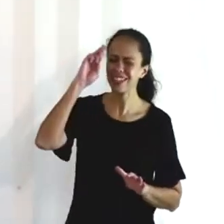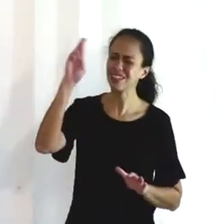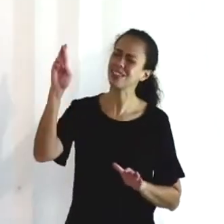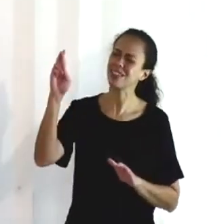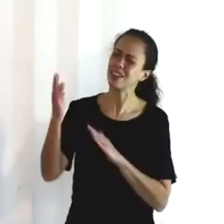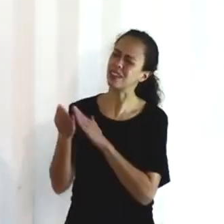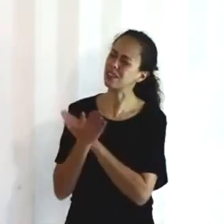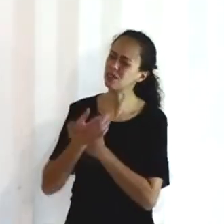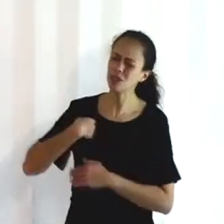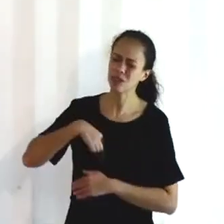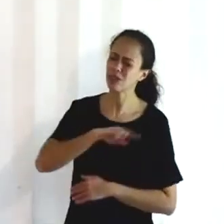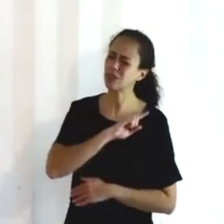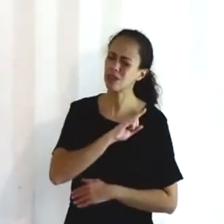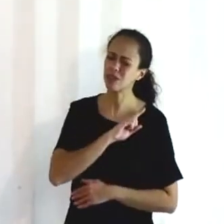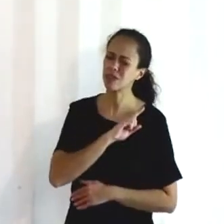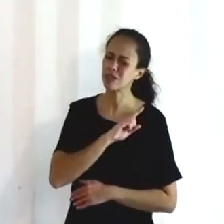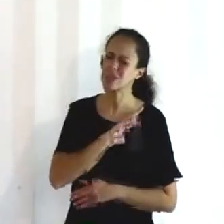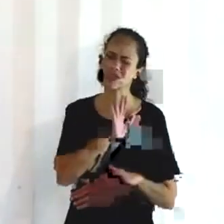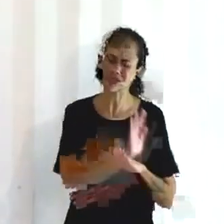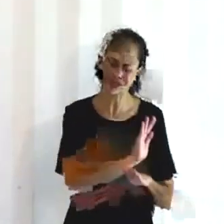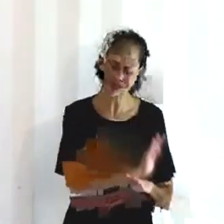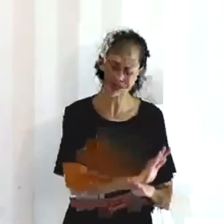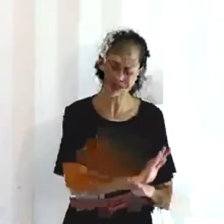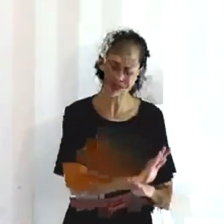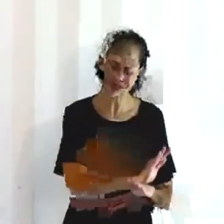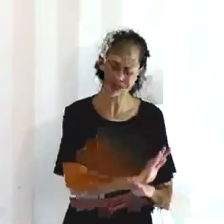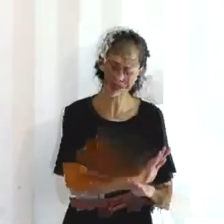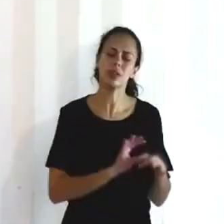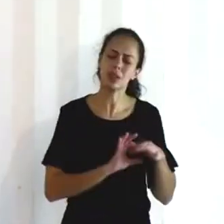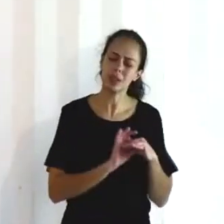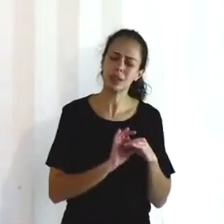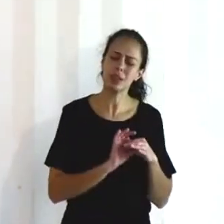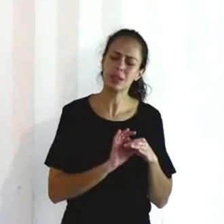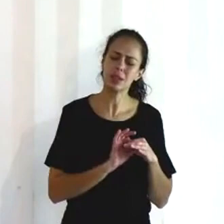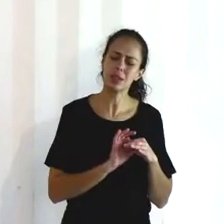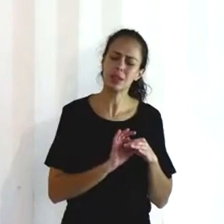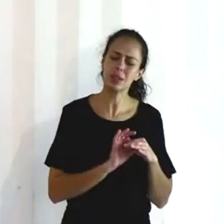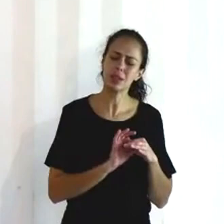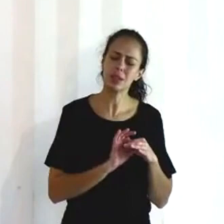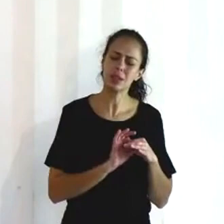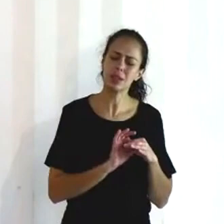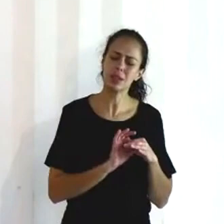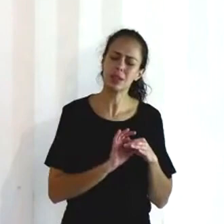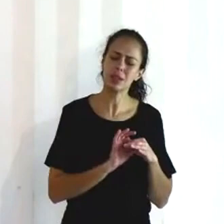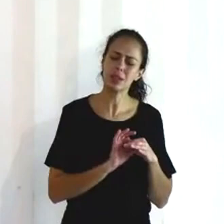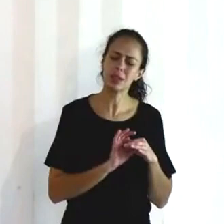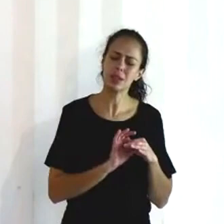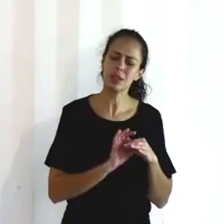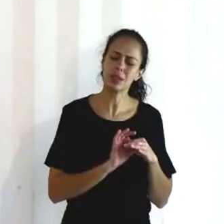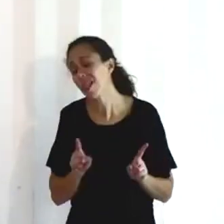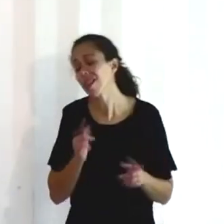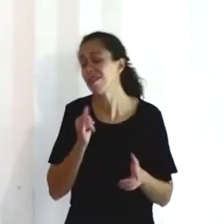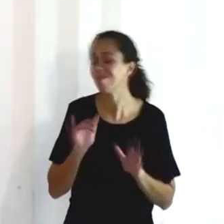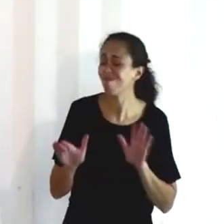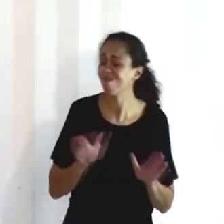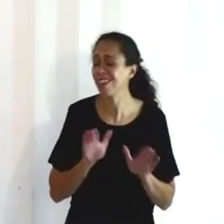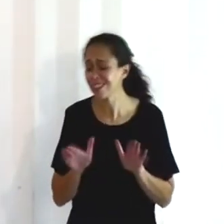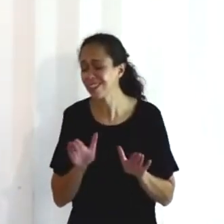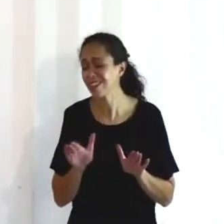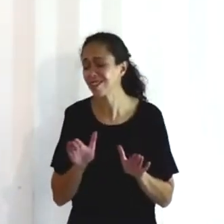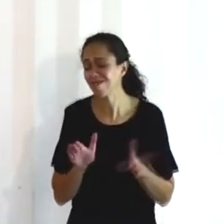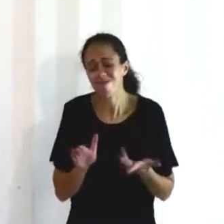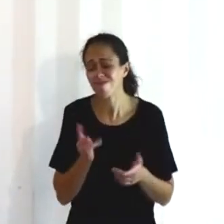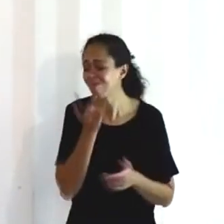compaixão. Nenhum de nós quer agir assim, mas às vezes agimos. Nosso pedido de perdão,